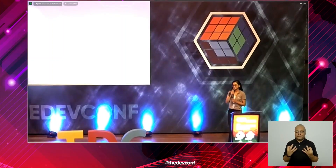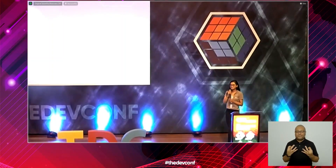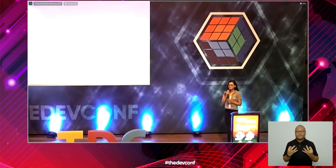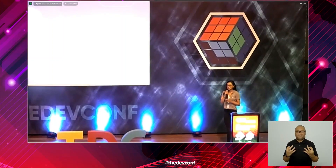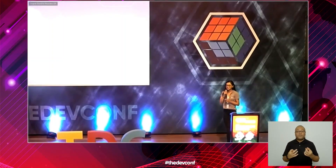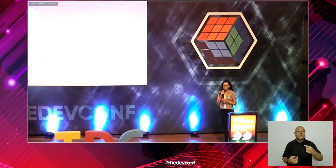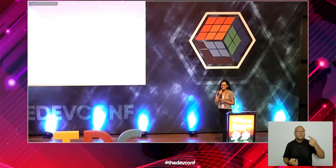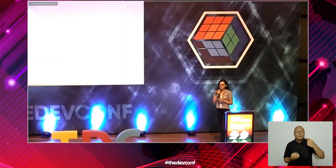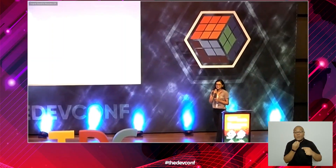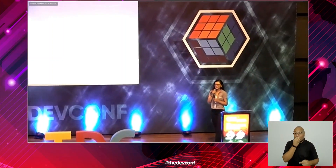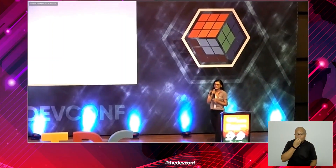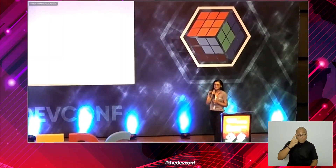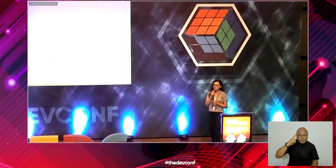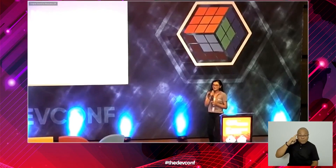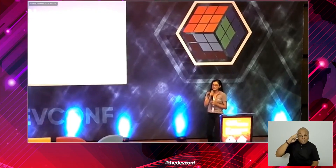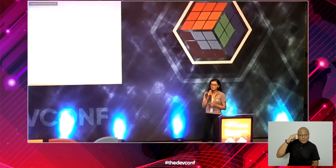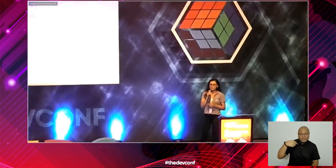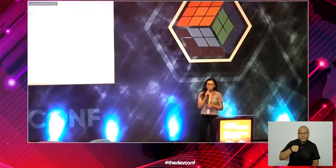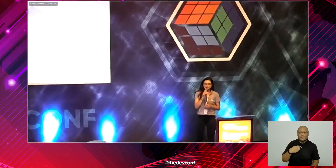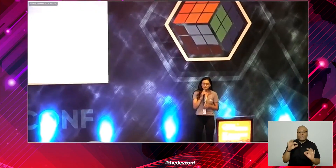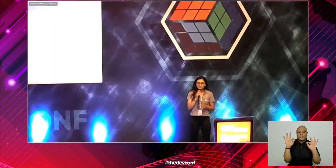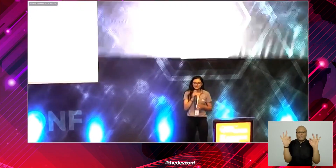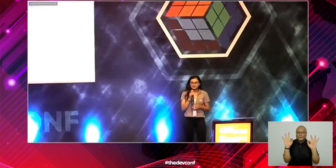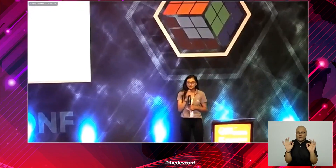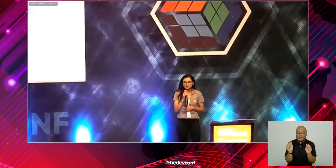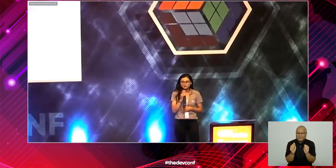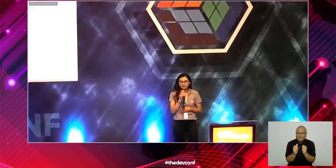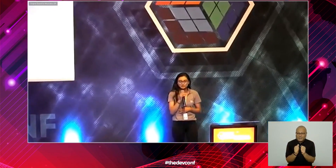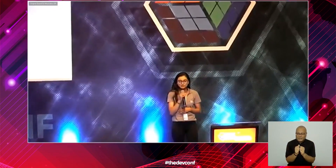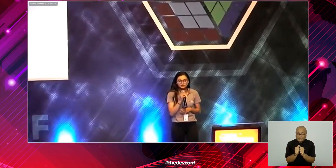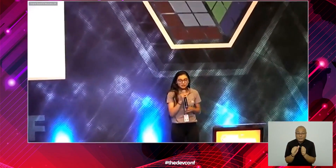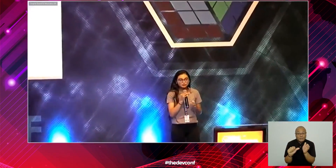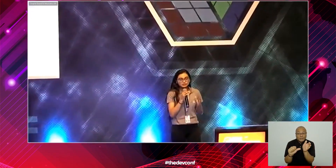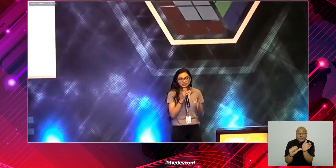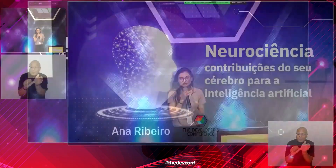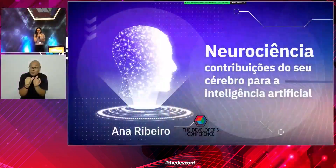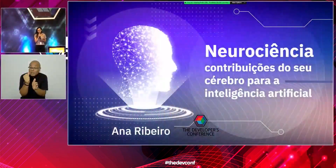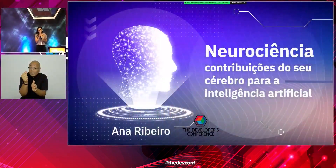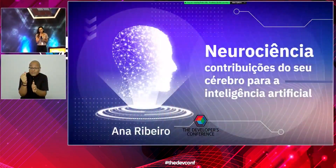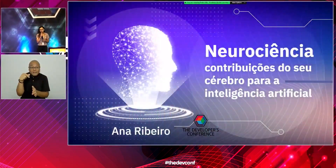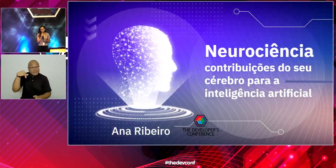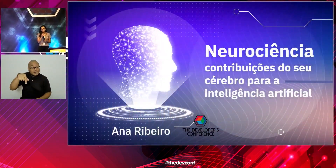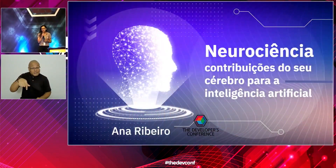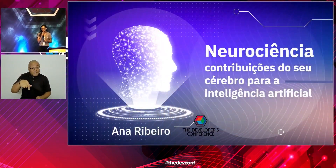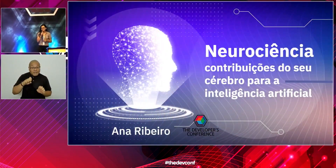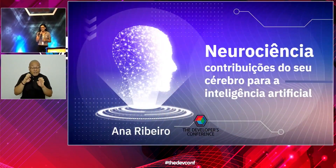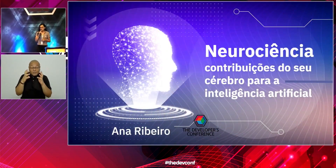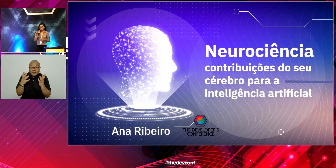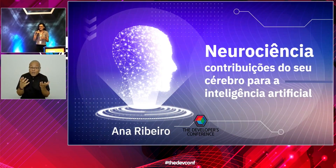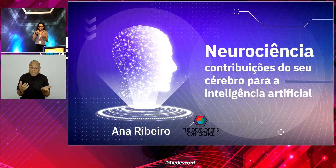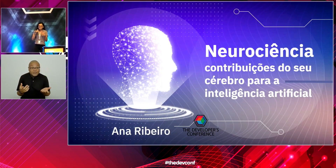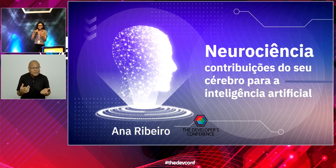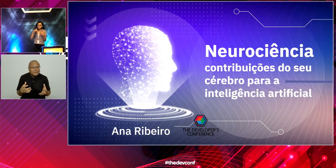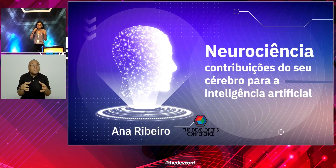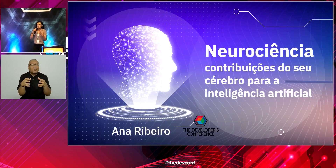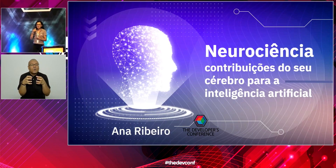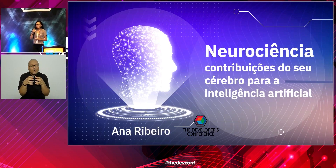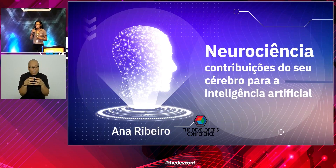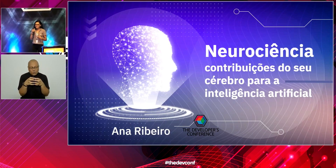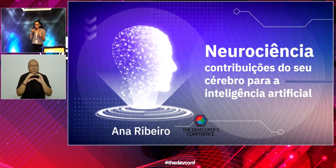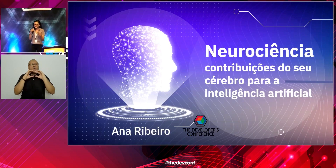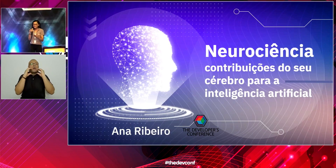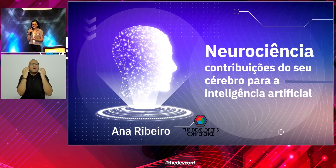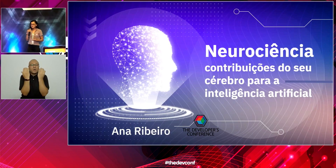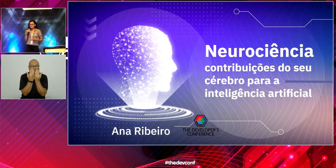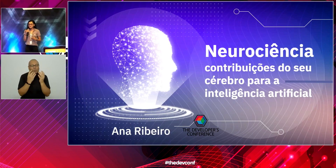Primeiro, bom dia, pessoal. Estou muito feliz em estar aqui com vocês. É minha primeira vez aqui no evento. Eu estou sempre na comunidade tech, mas é sempre